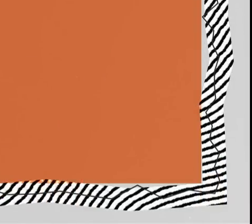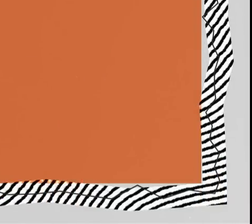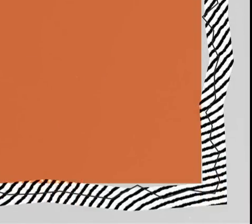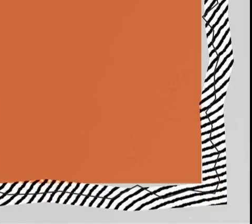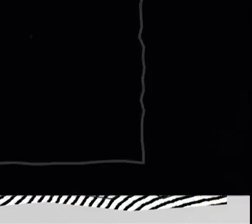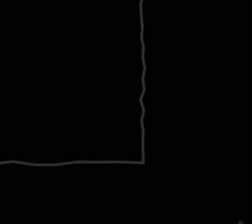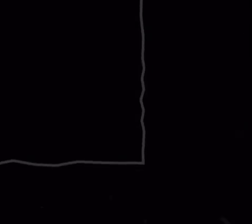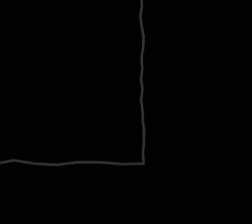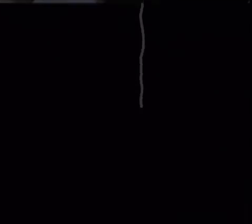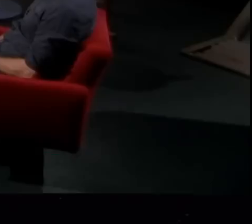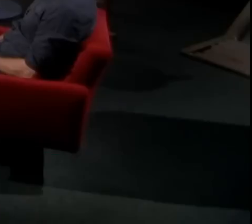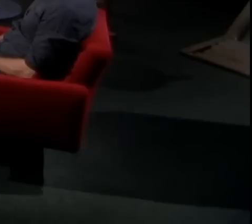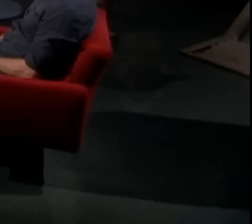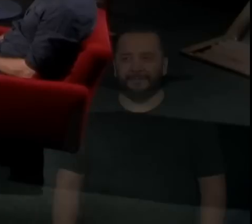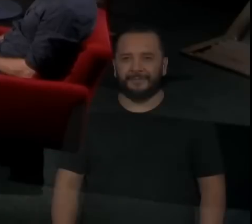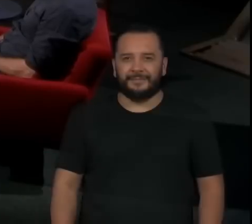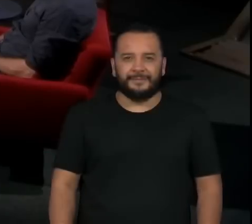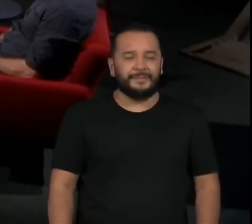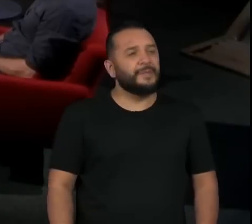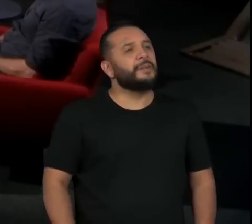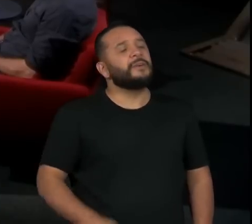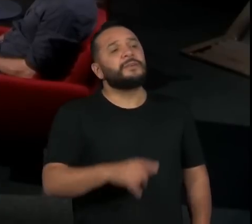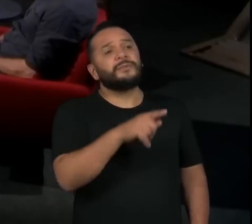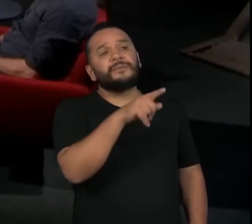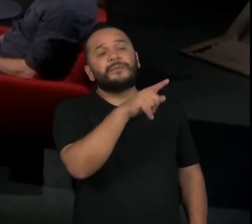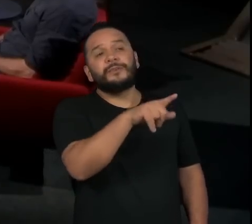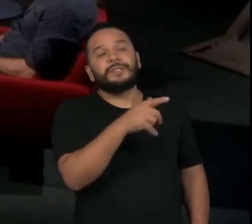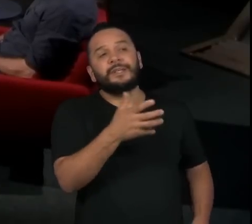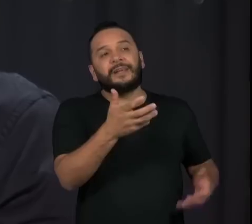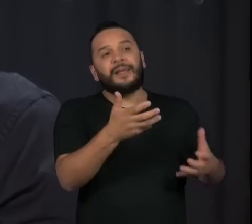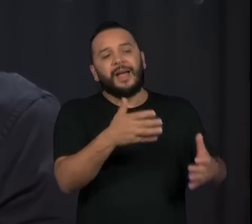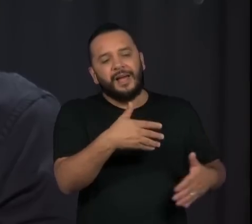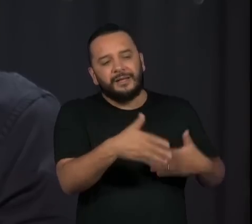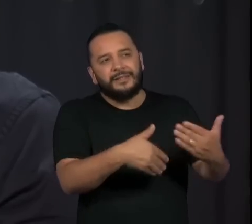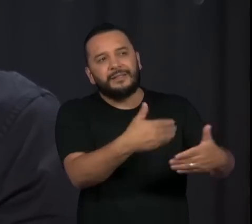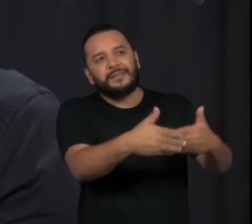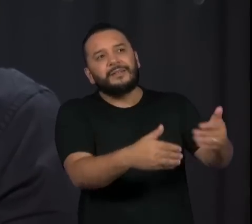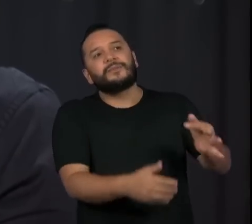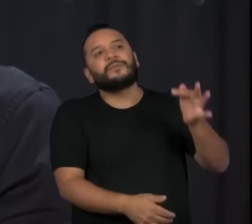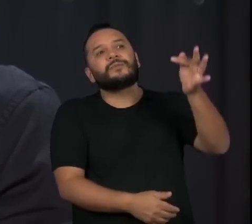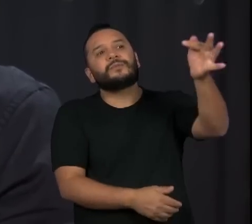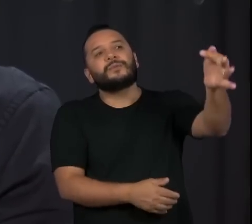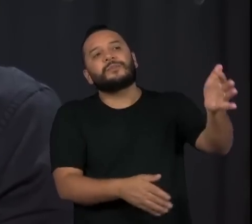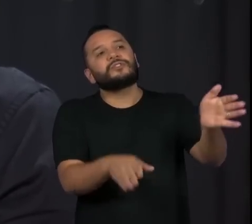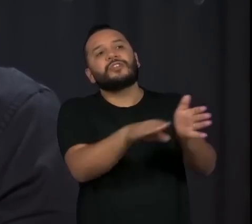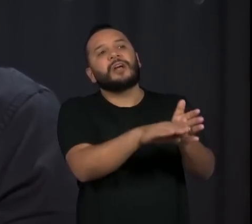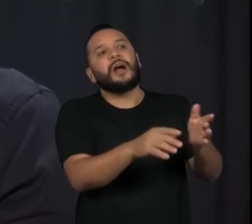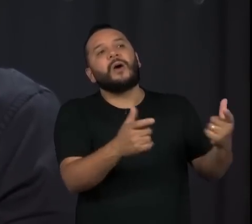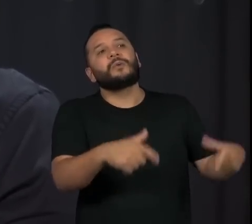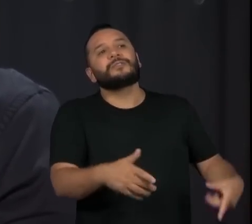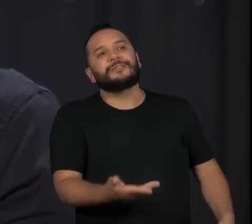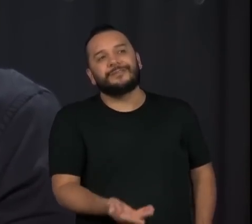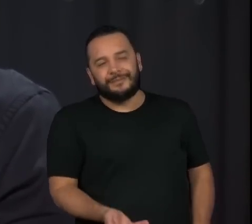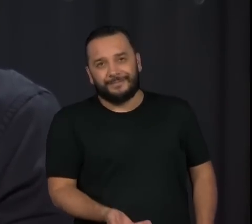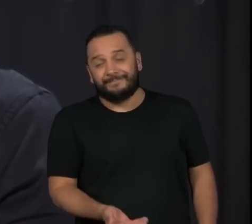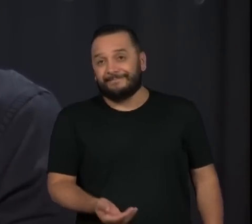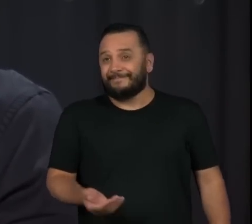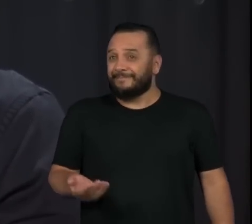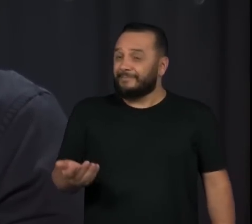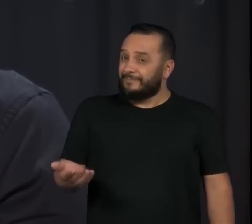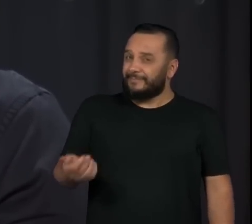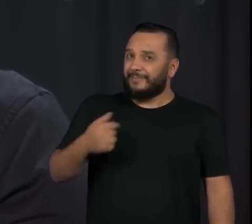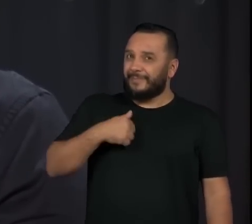down. Onde você quer chegar, Eduardo Moreira? Essa é uma pergunta muito legal, porque a gente